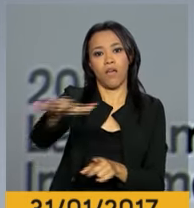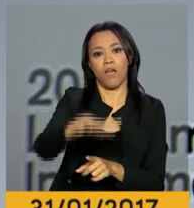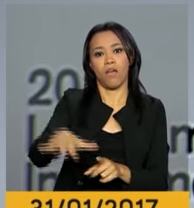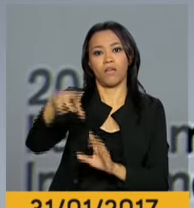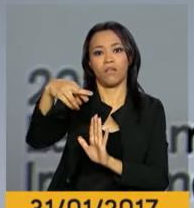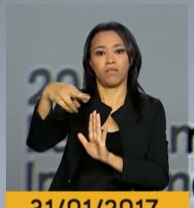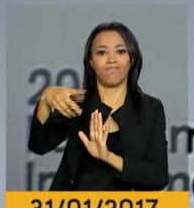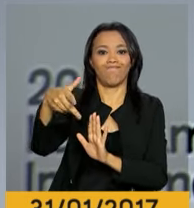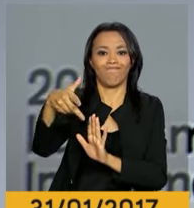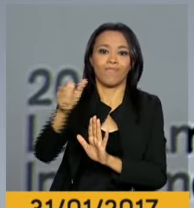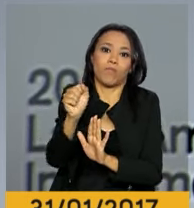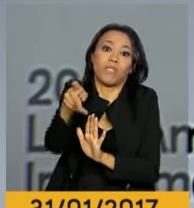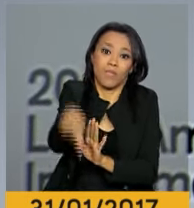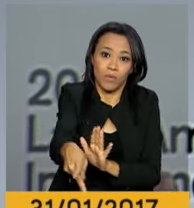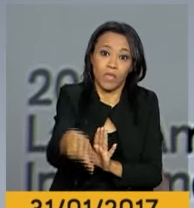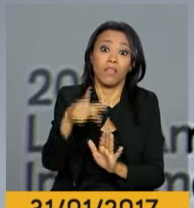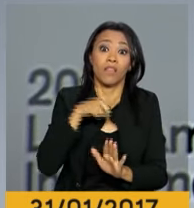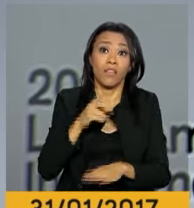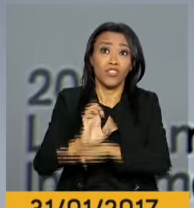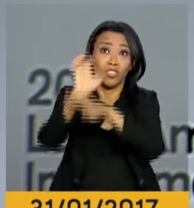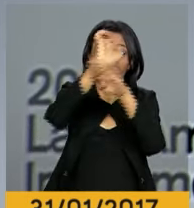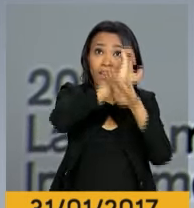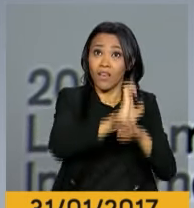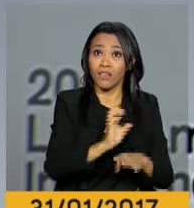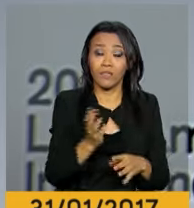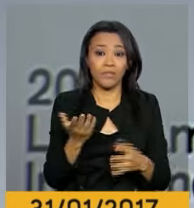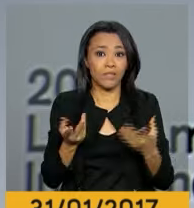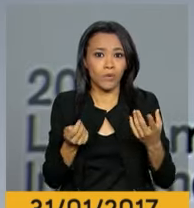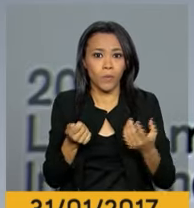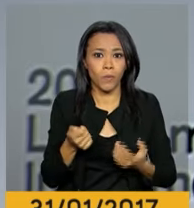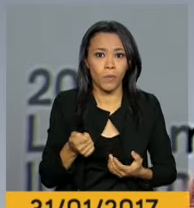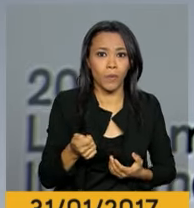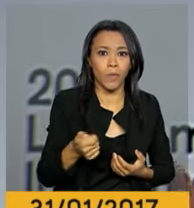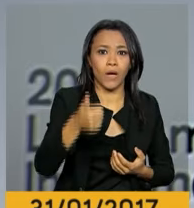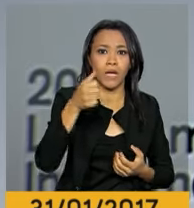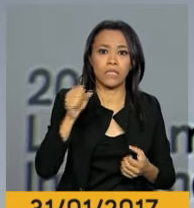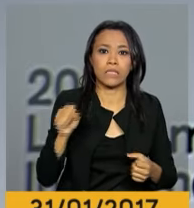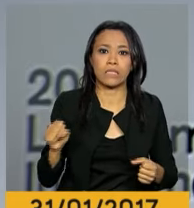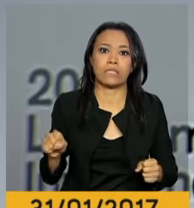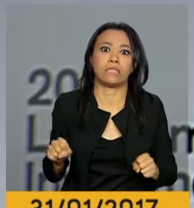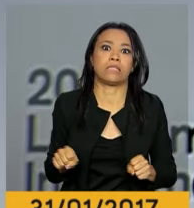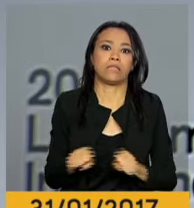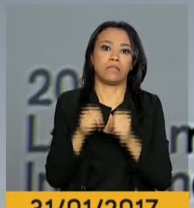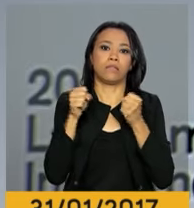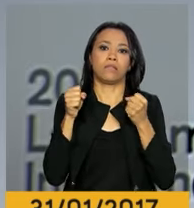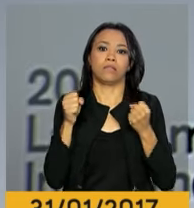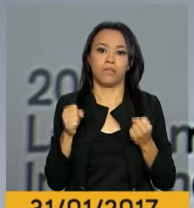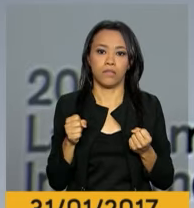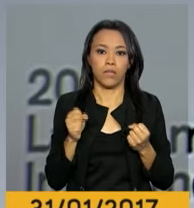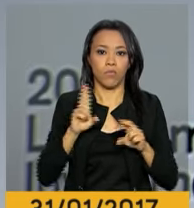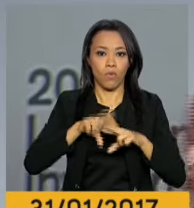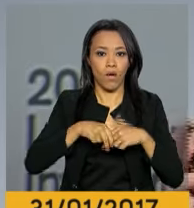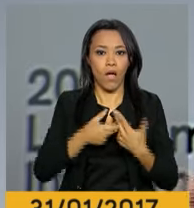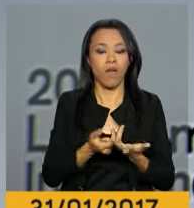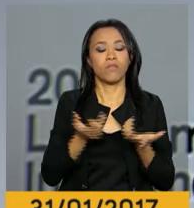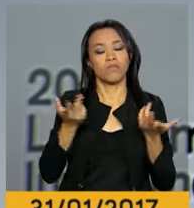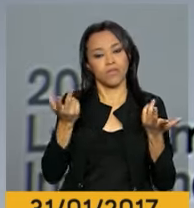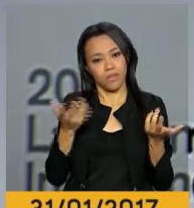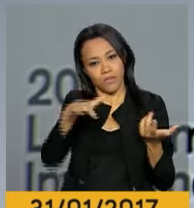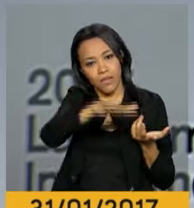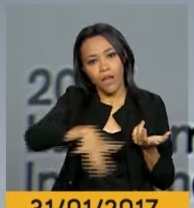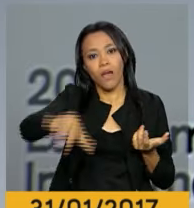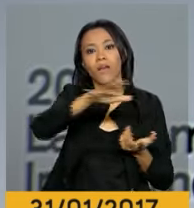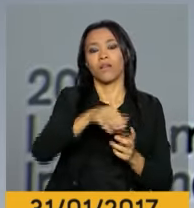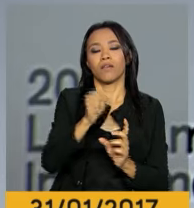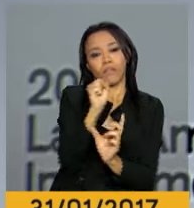brasileiros que estão praticamente indo quase a falência por causa da questão eh Previdenciário e nós da